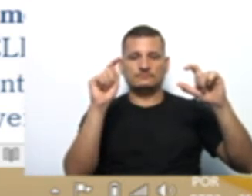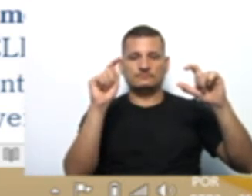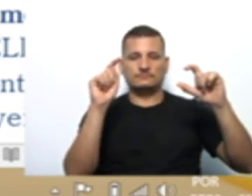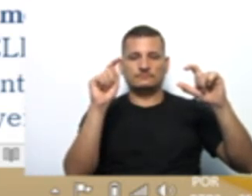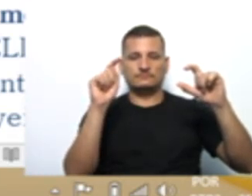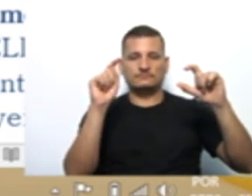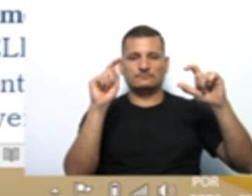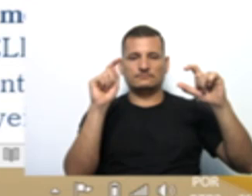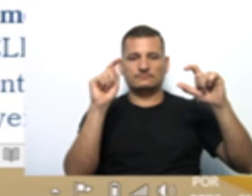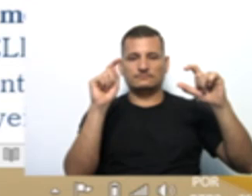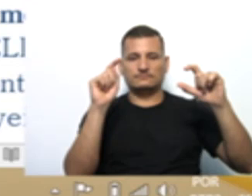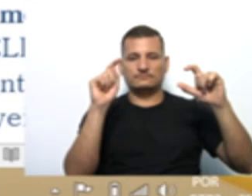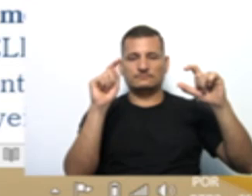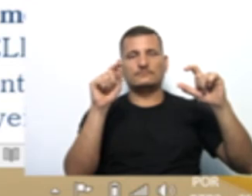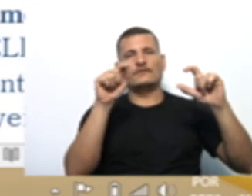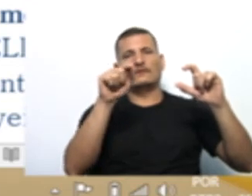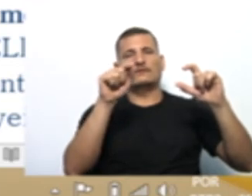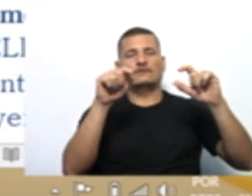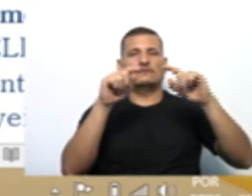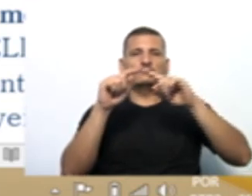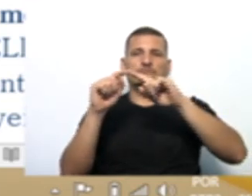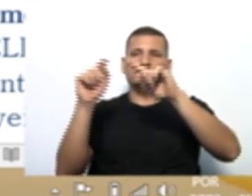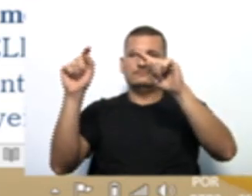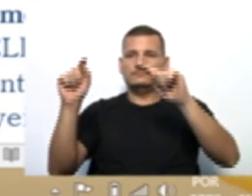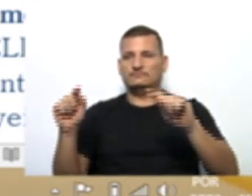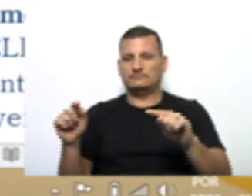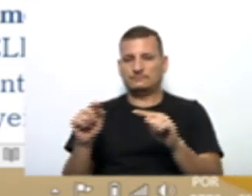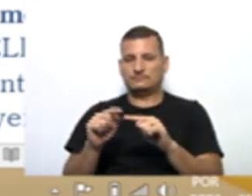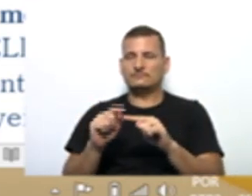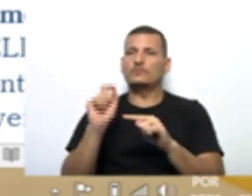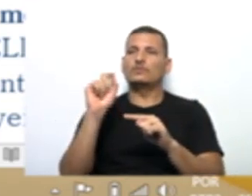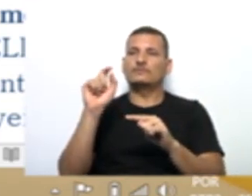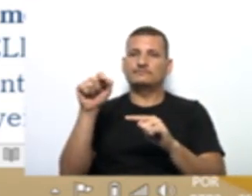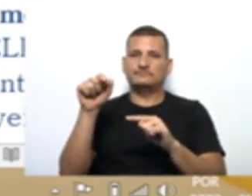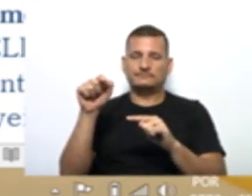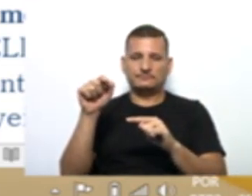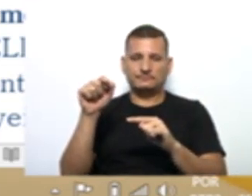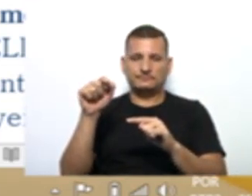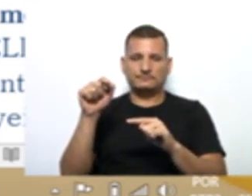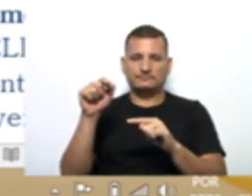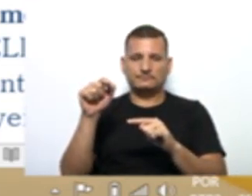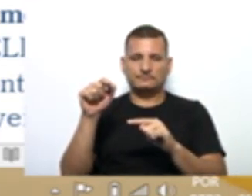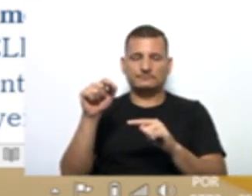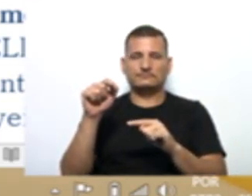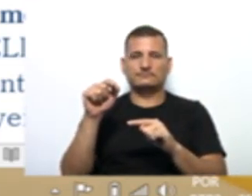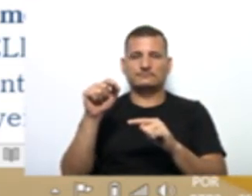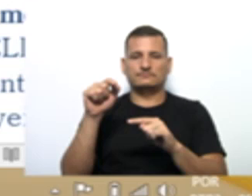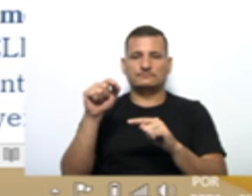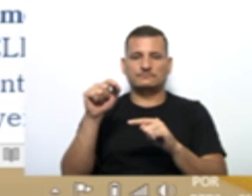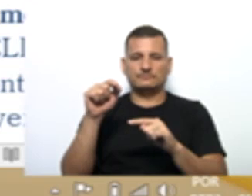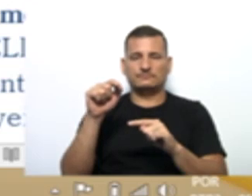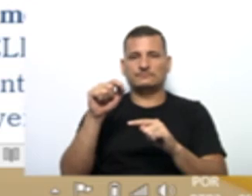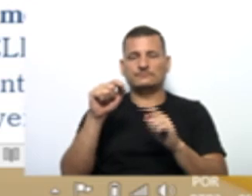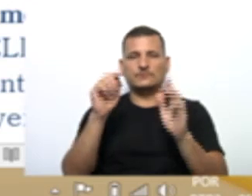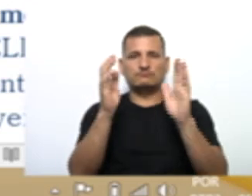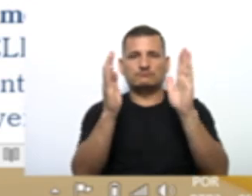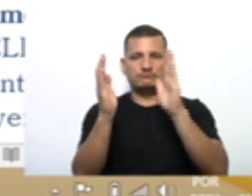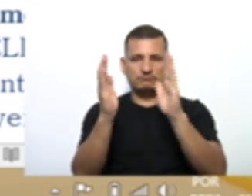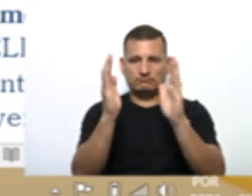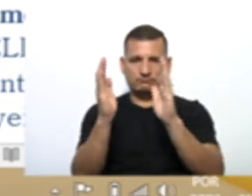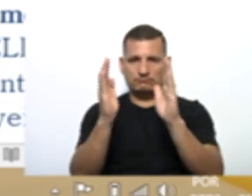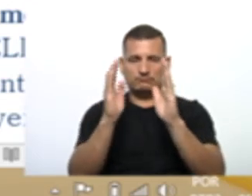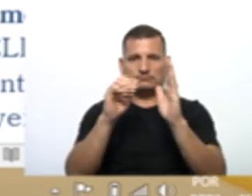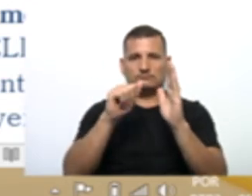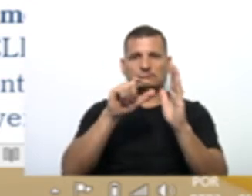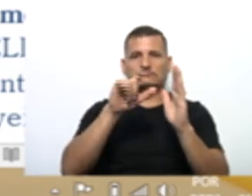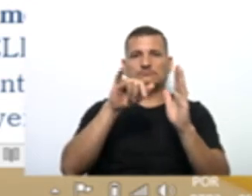diálogo. Nessa caixa de diálogo, você deve formatar o quê? O alinhamento geral do texto. Conforme